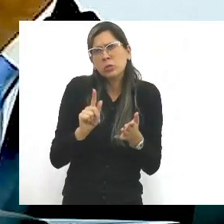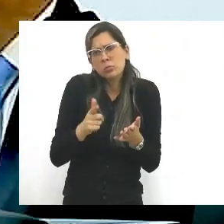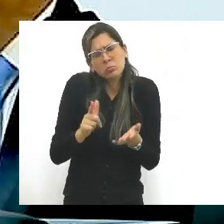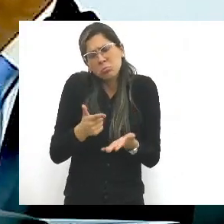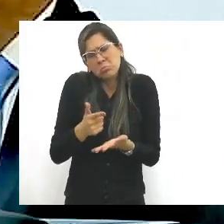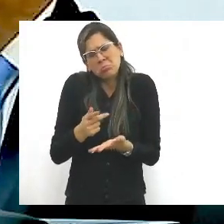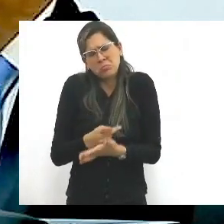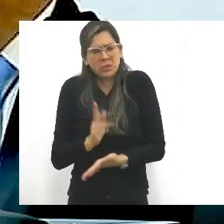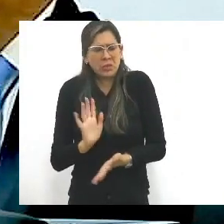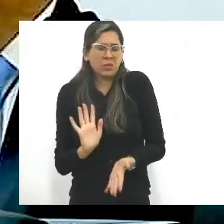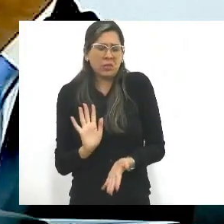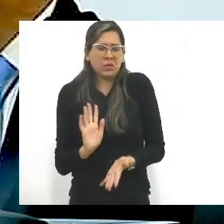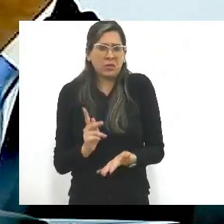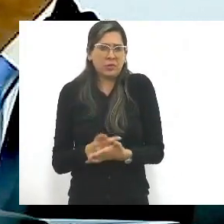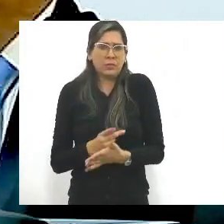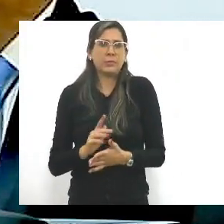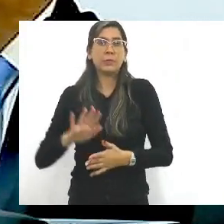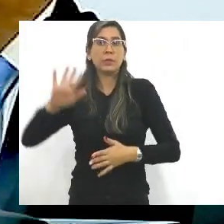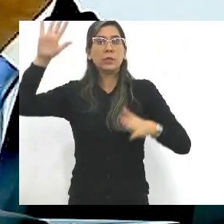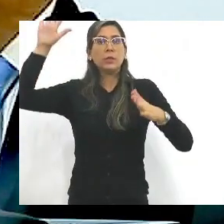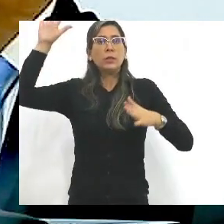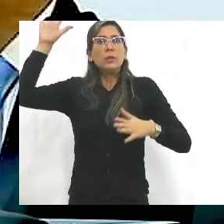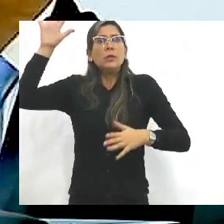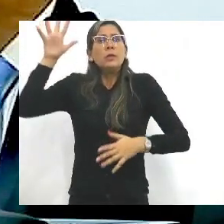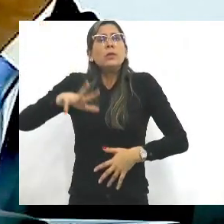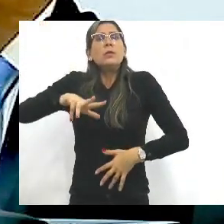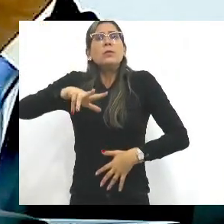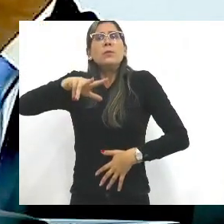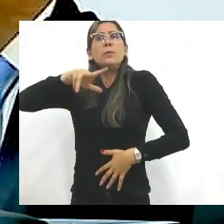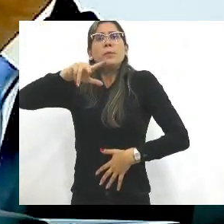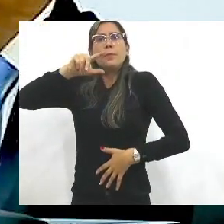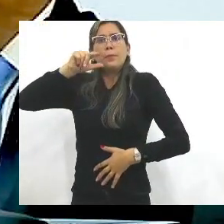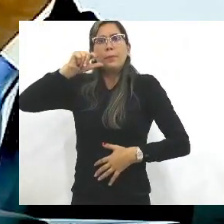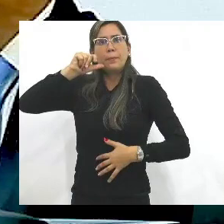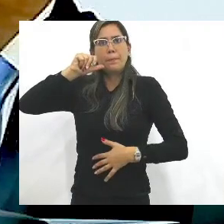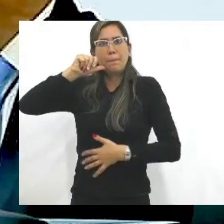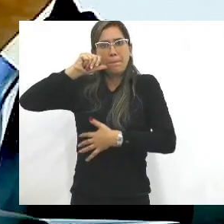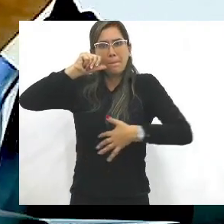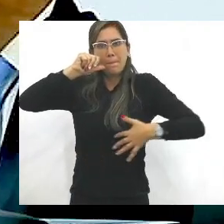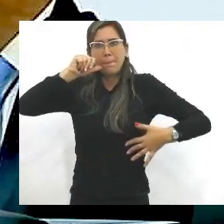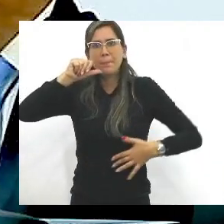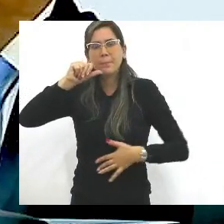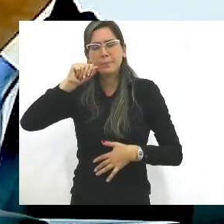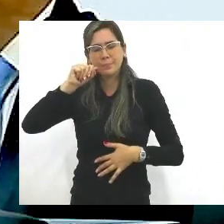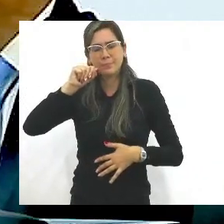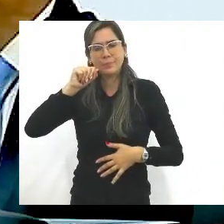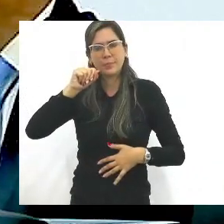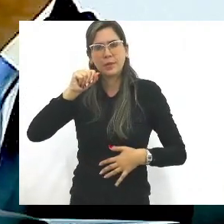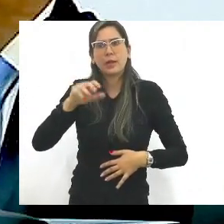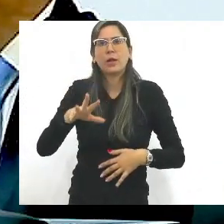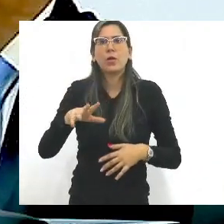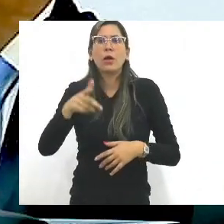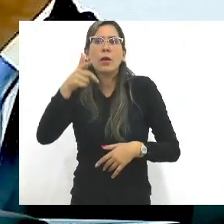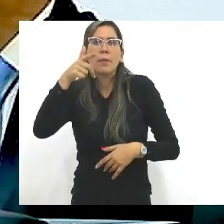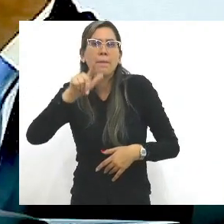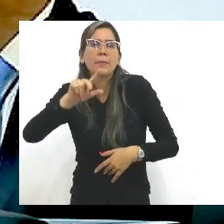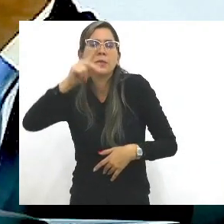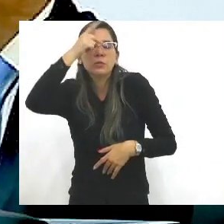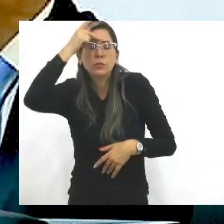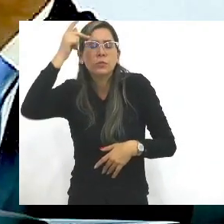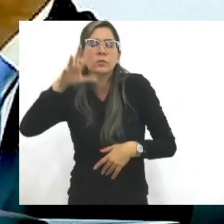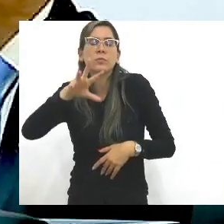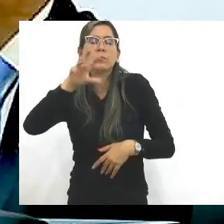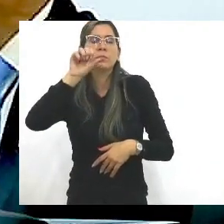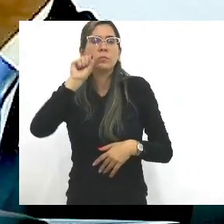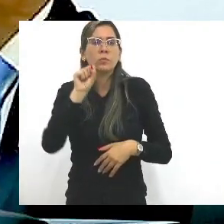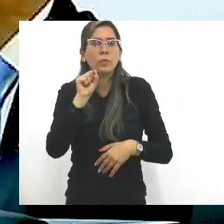contrário, quando você levanta os braços, você está liberando aqui essa caixa torácica, então a pessoa consegue respirar um pouco melhor,